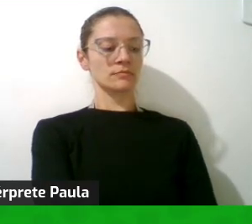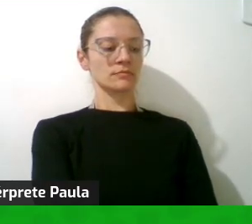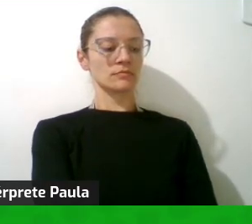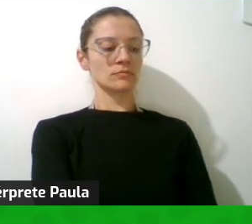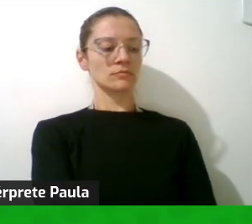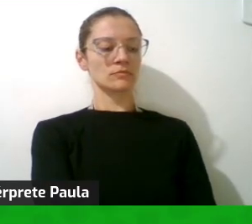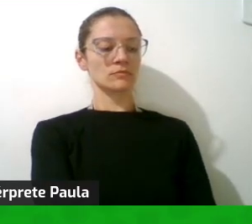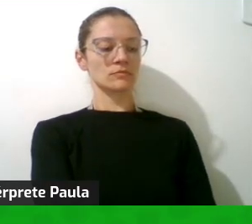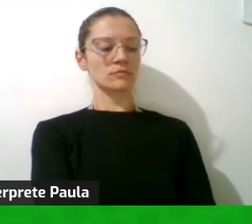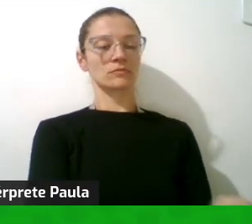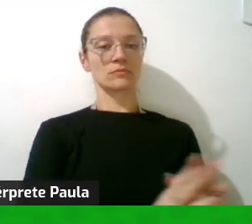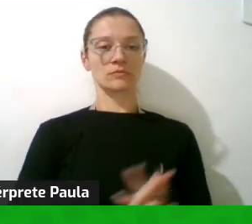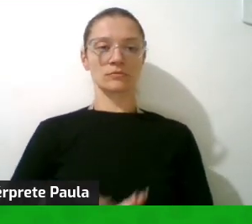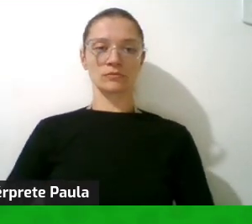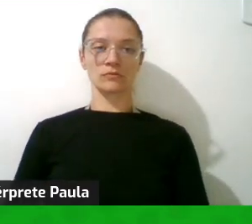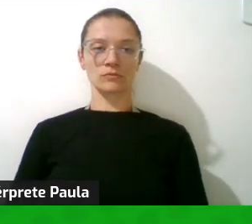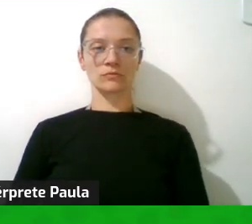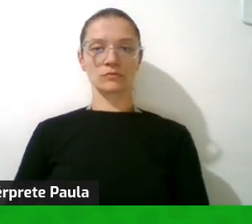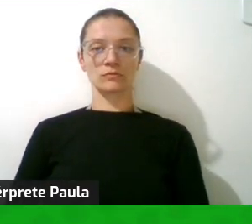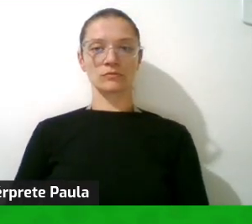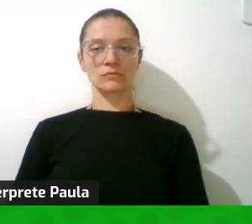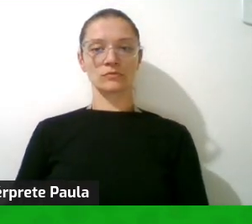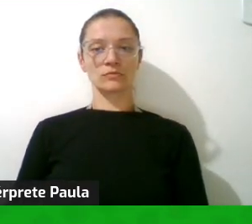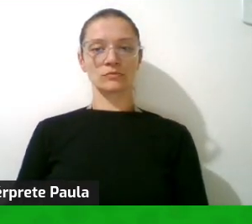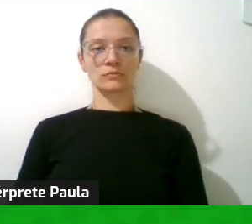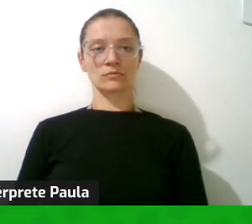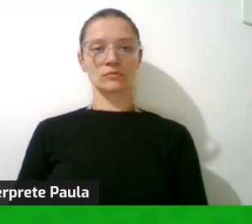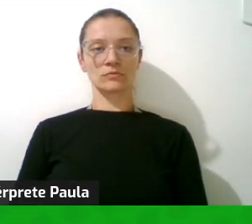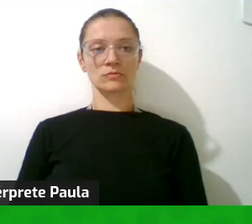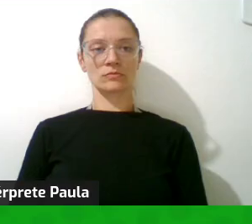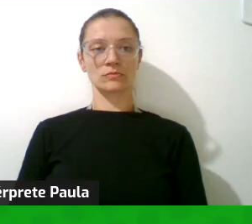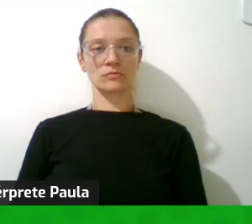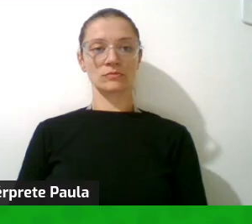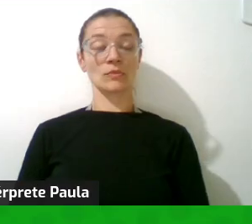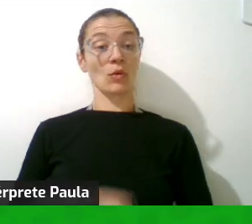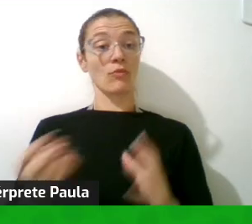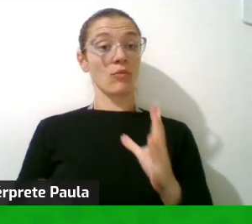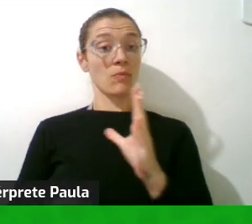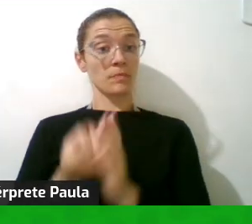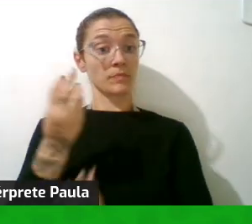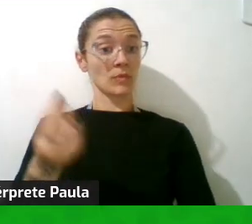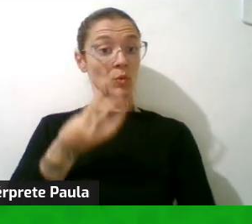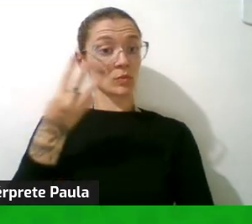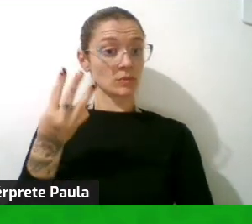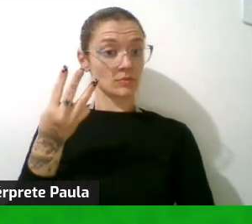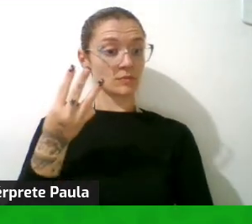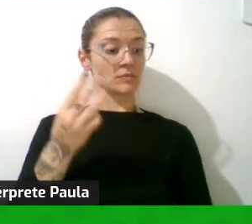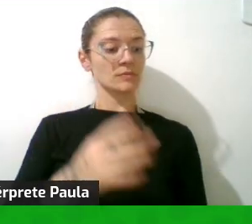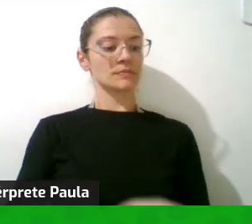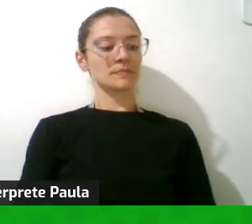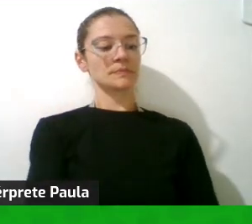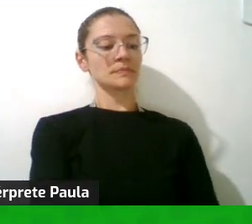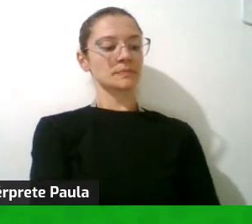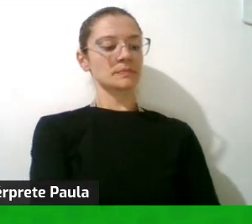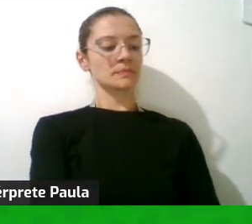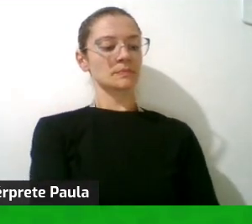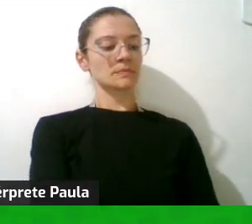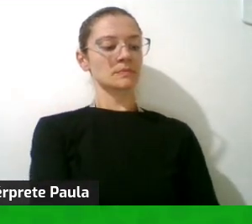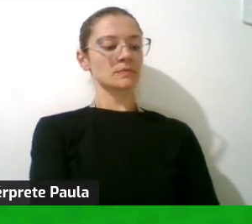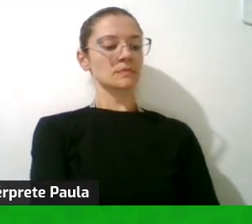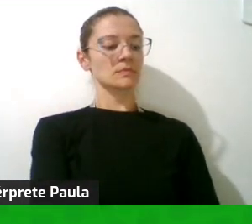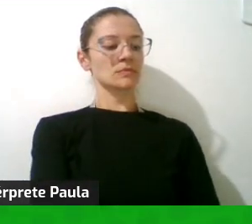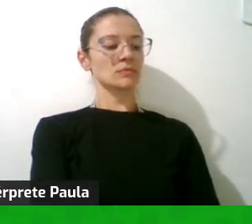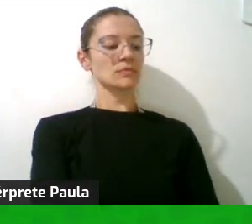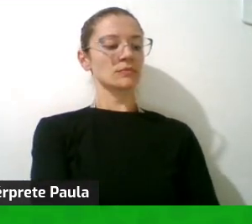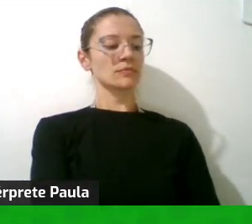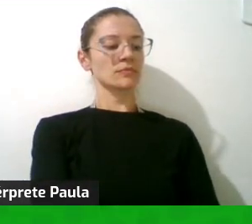março. Beleza. Vou criar os três aqui pra gente. Qual que é a dica aqui? O mês